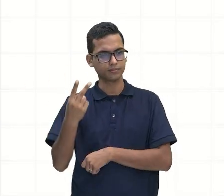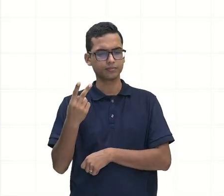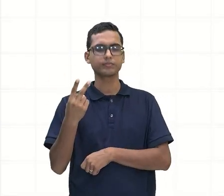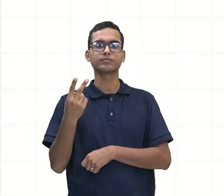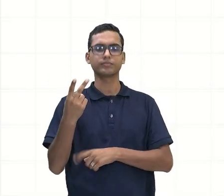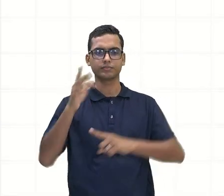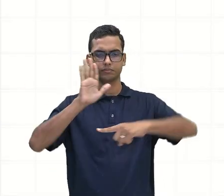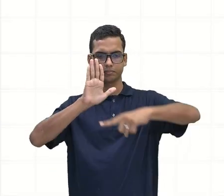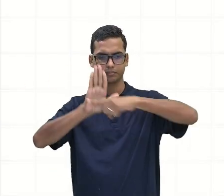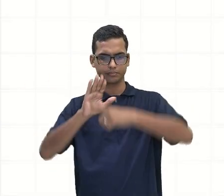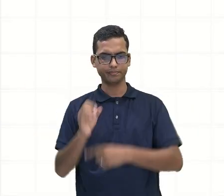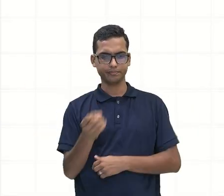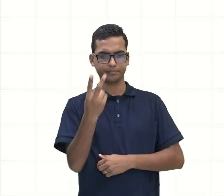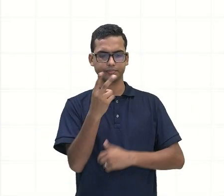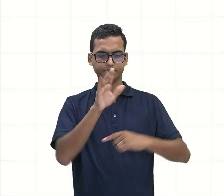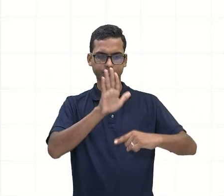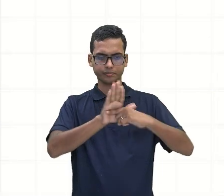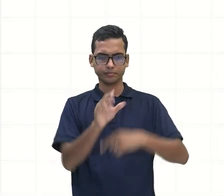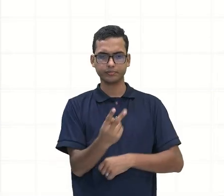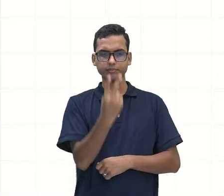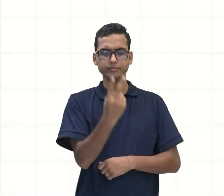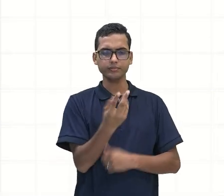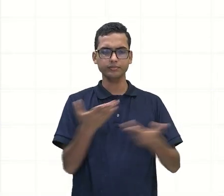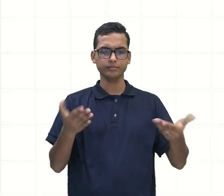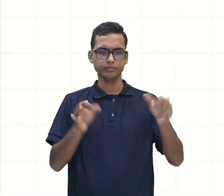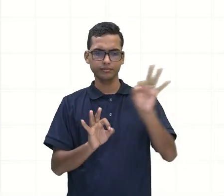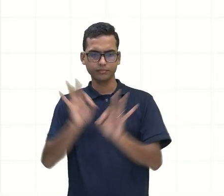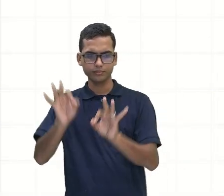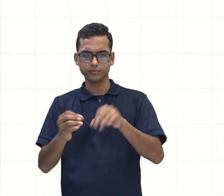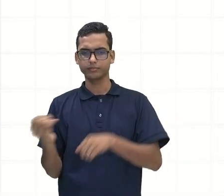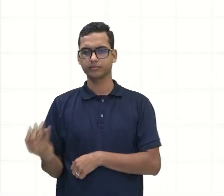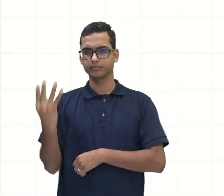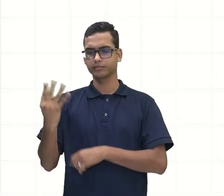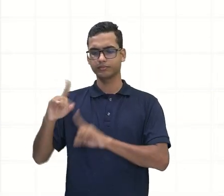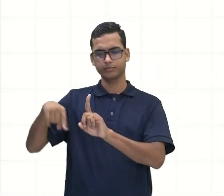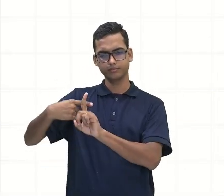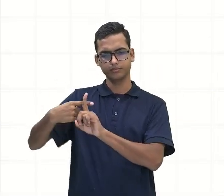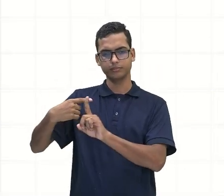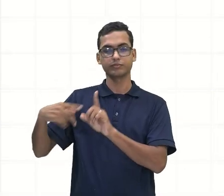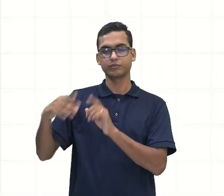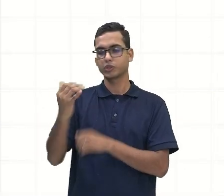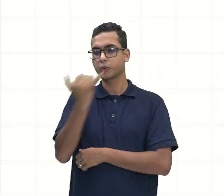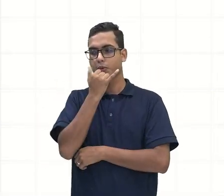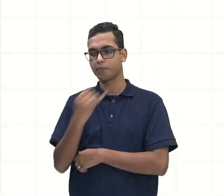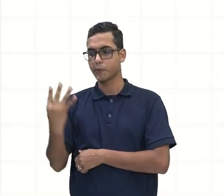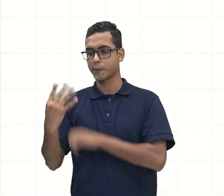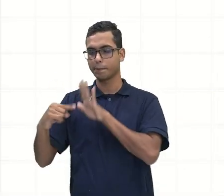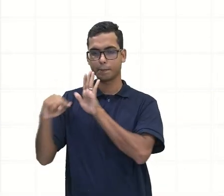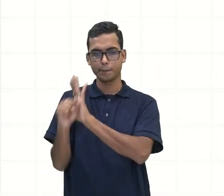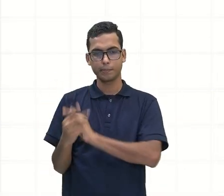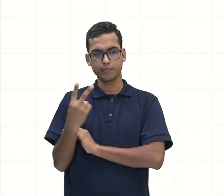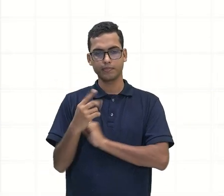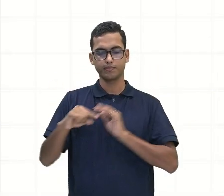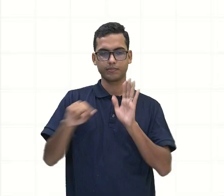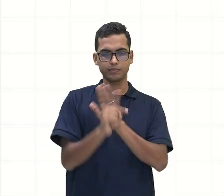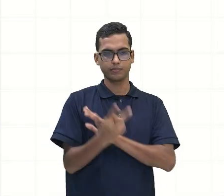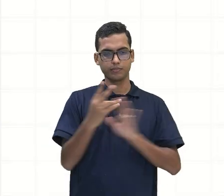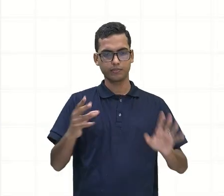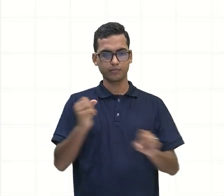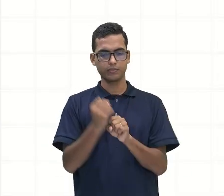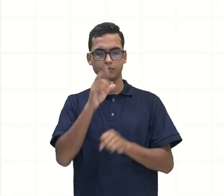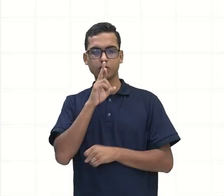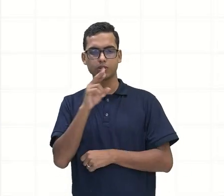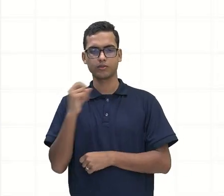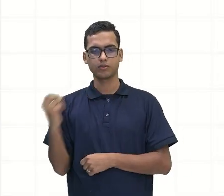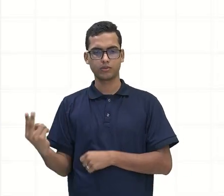menos 2, menos 2. 4 menos 2 dá 2. Menos 2,